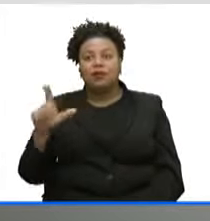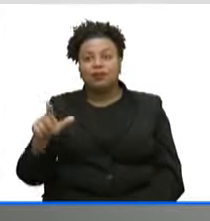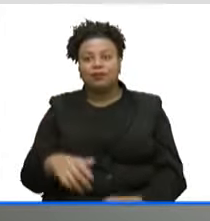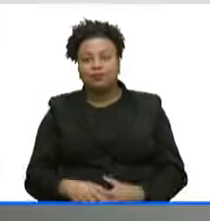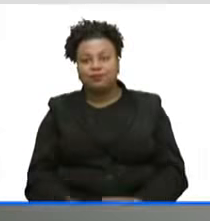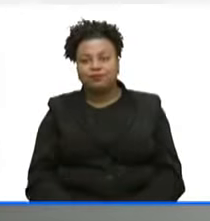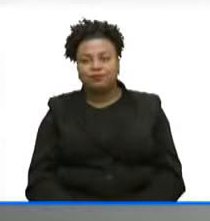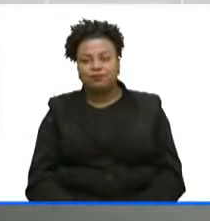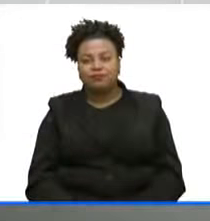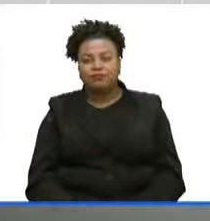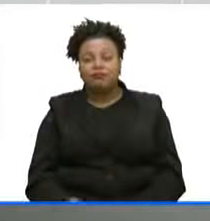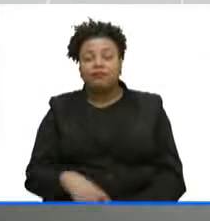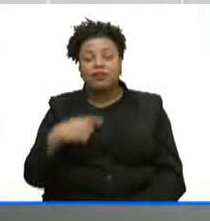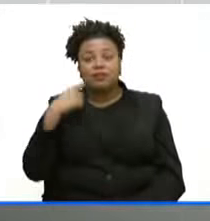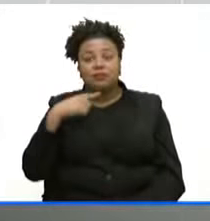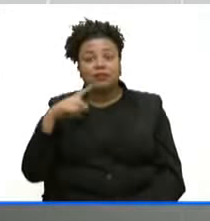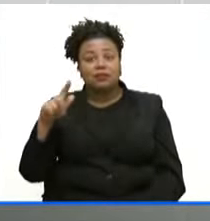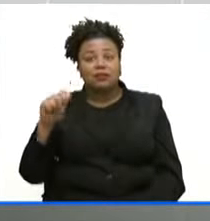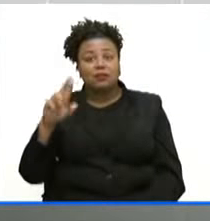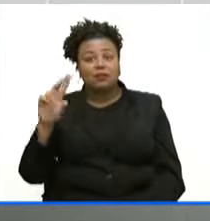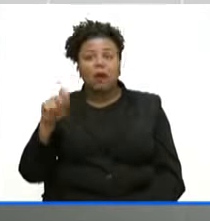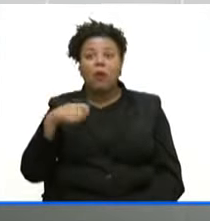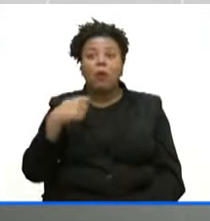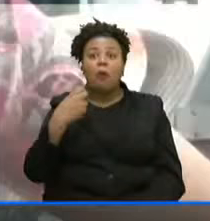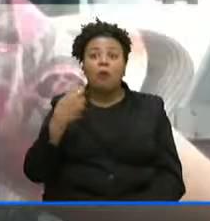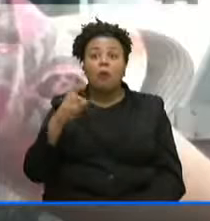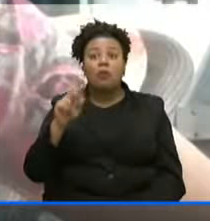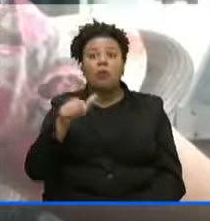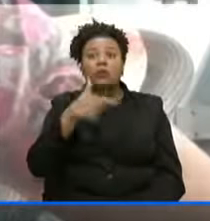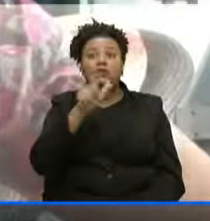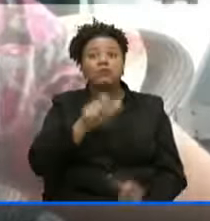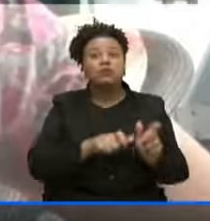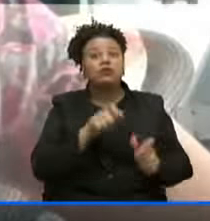Pode ficar então, deputado Gabriel, alguém tem interesse?